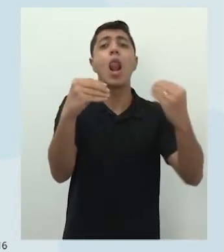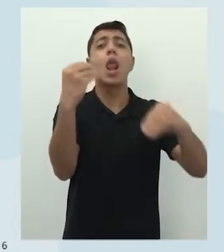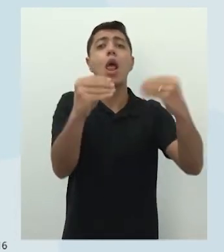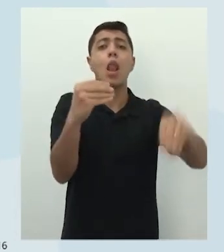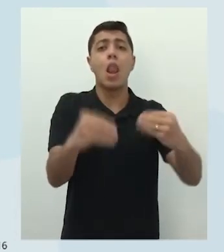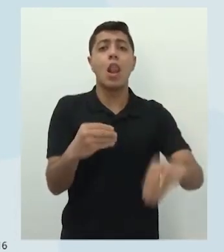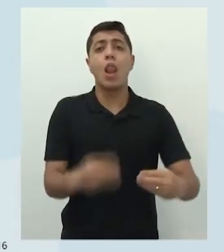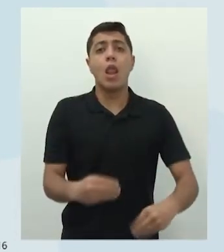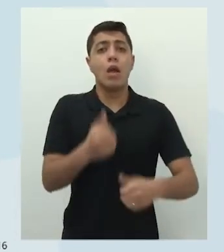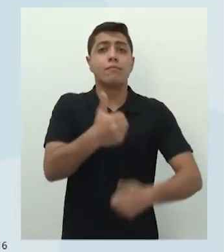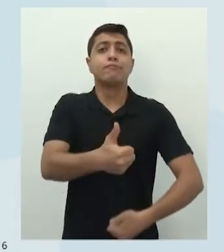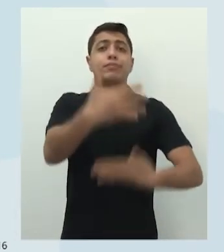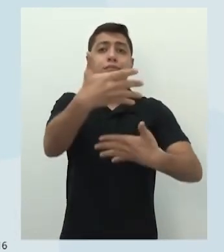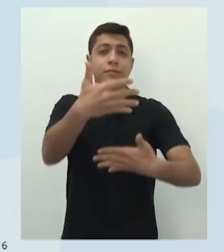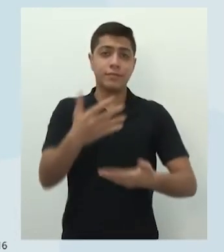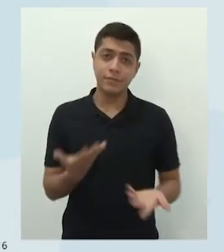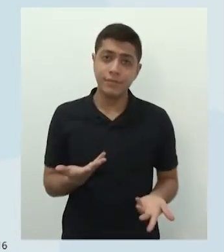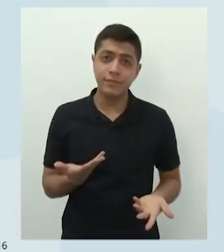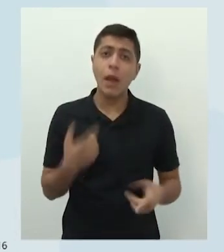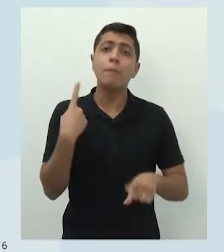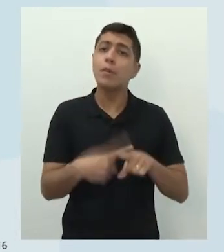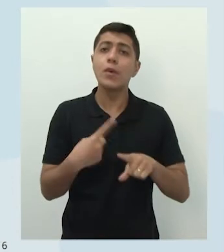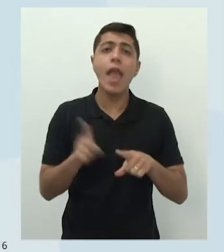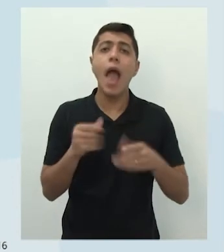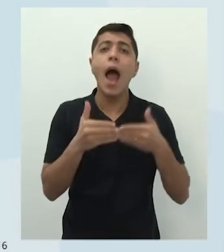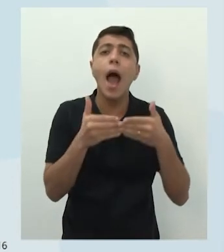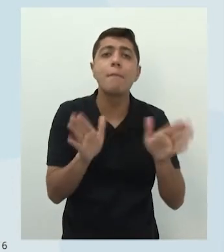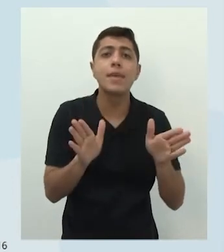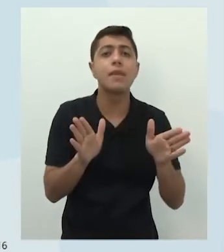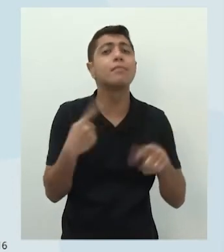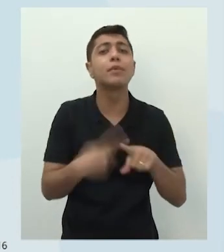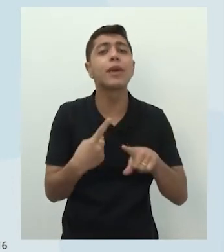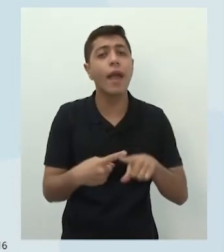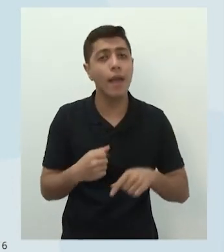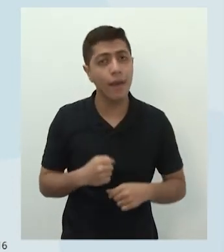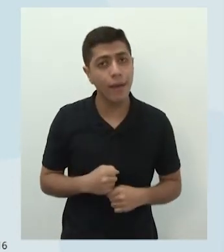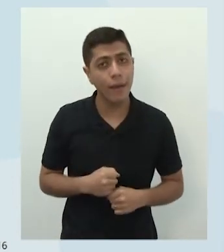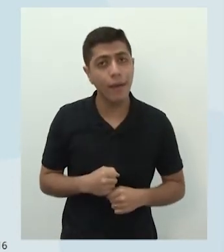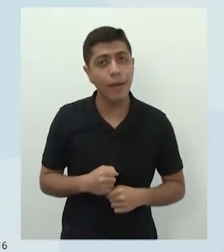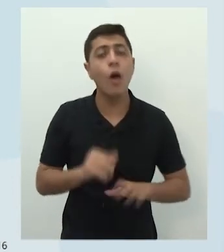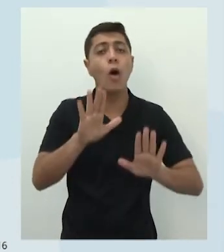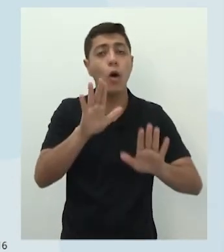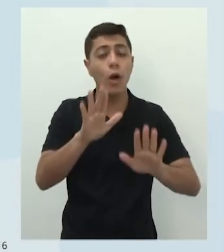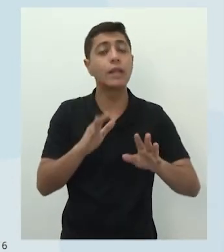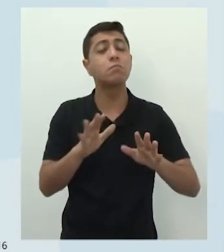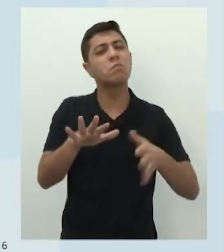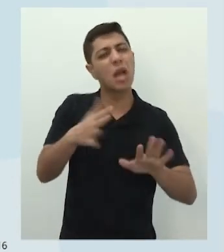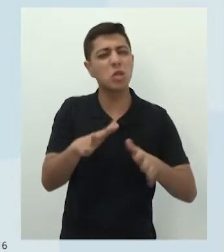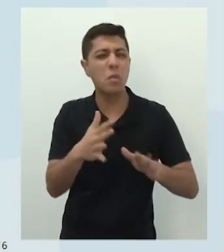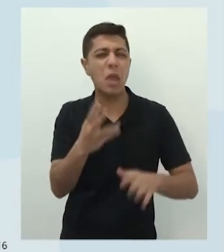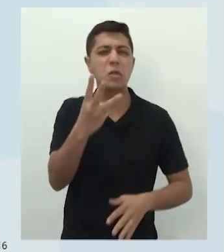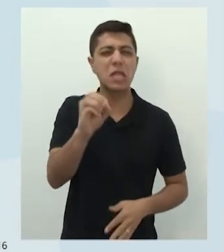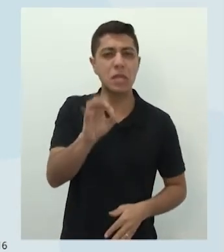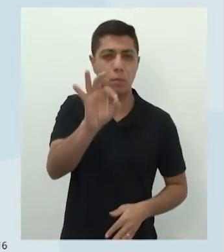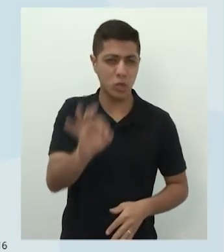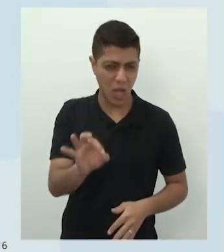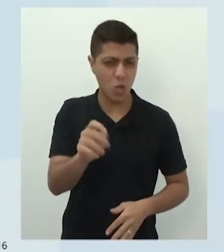aberto, o perfil público. Isso nos preocupa porque dá acesso a uma série de pessoas a informações um